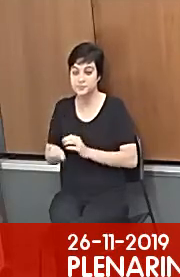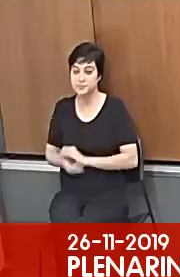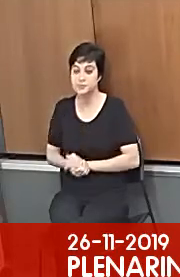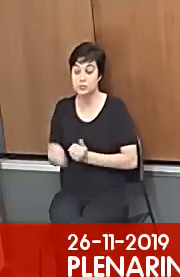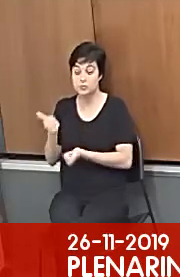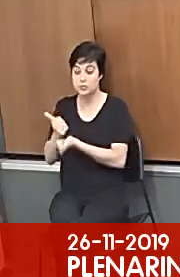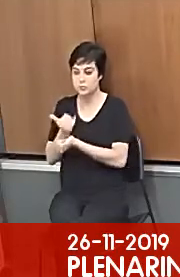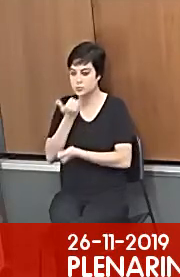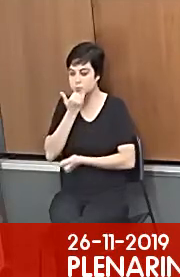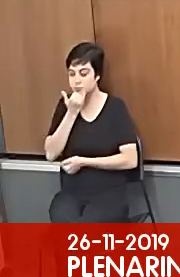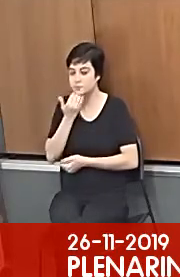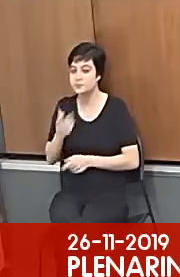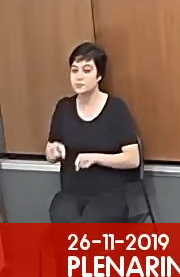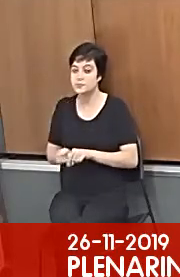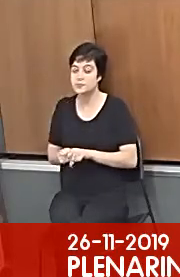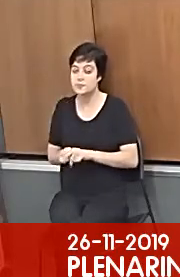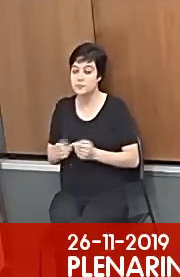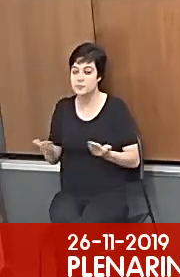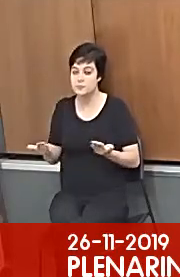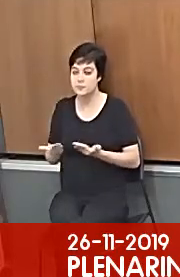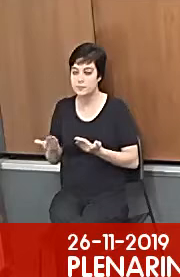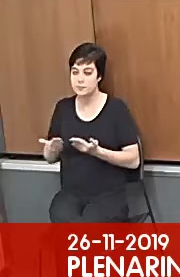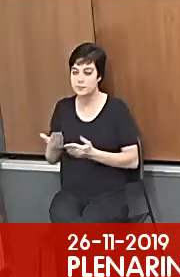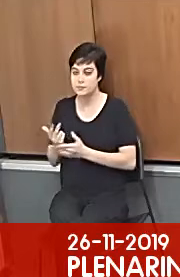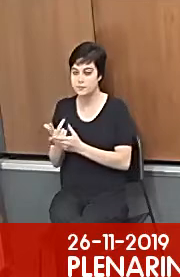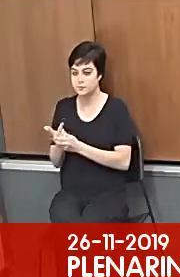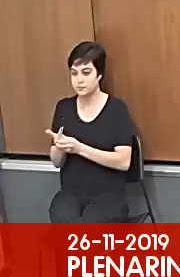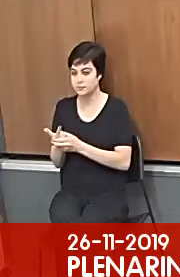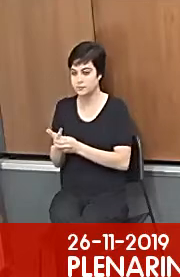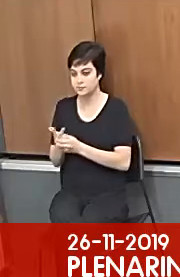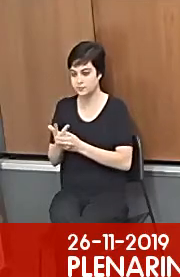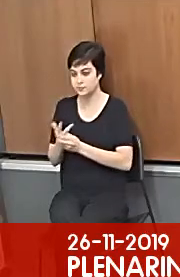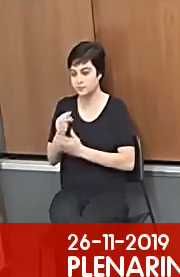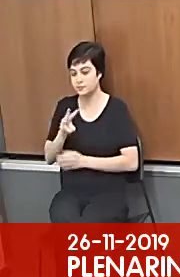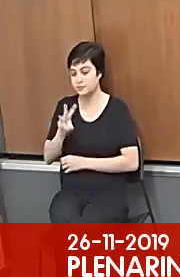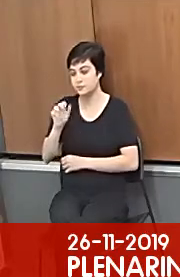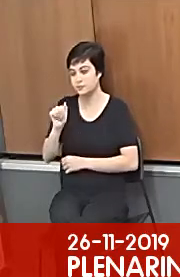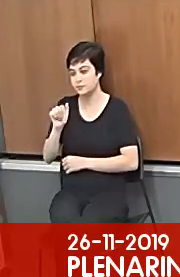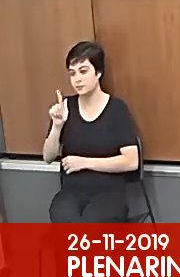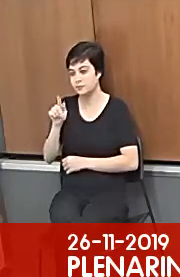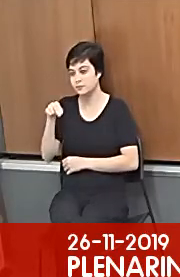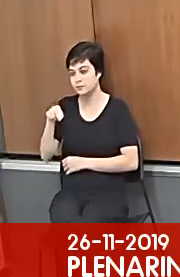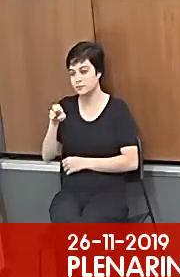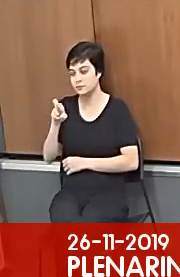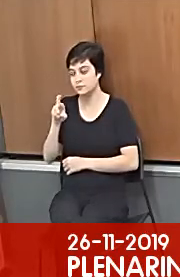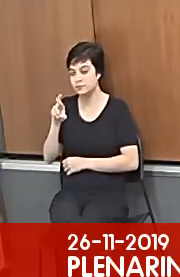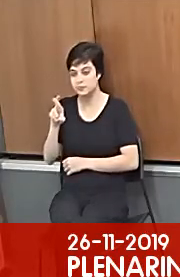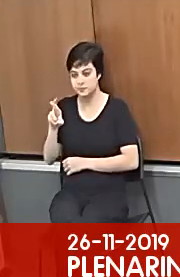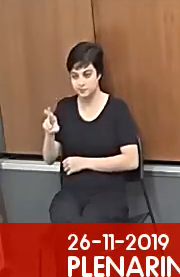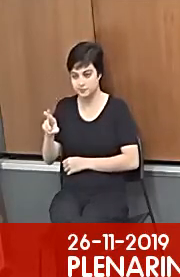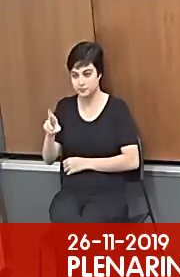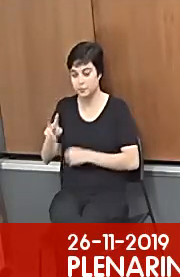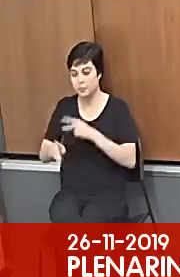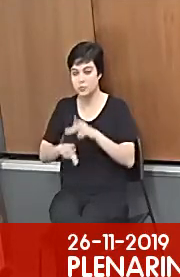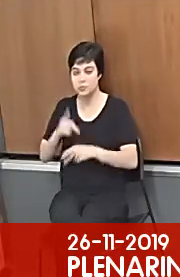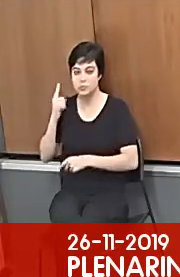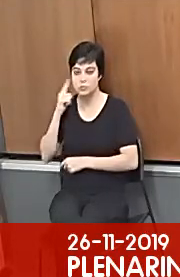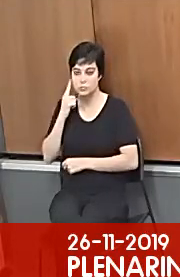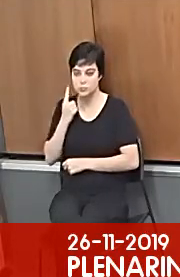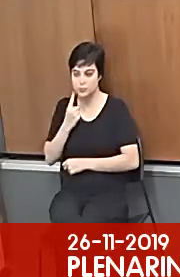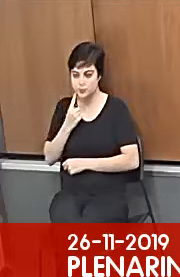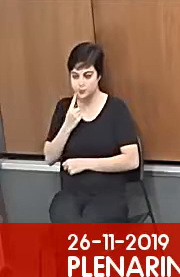a palavra aqui na ordem aqui para o padre Wagner Douglas, assistente eclesiástico da Pastoral do Surdo